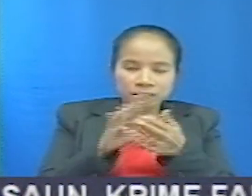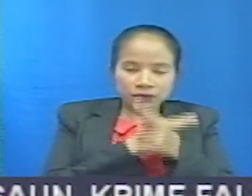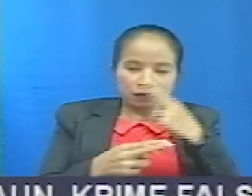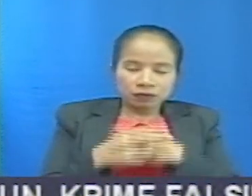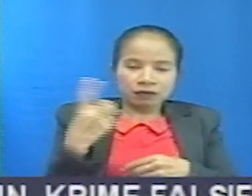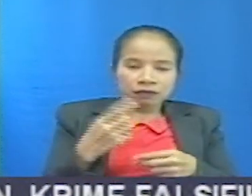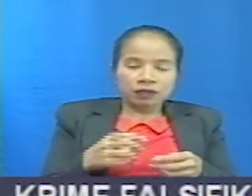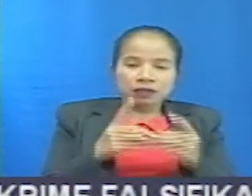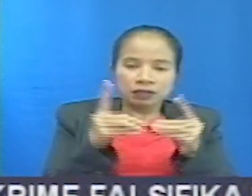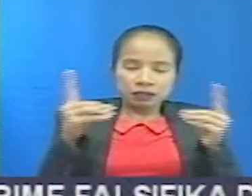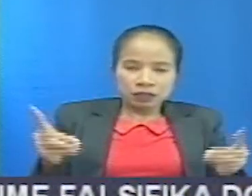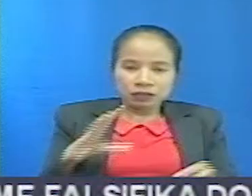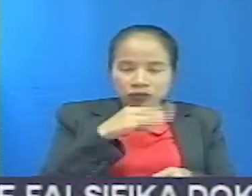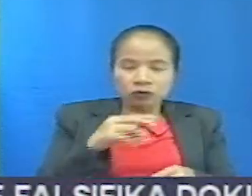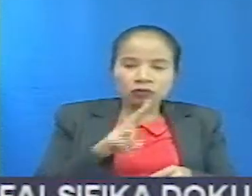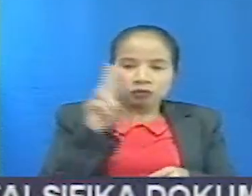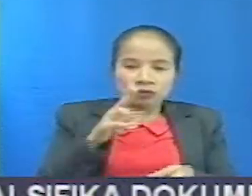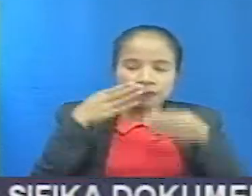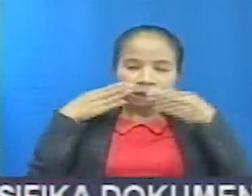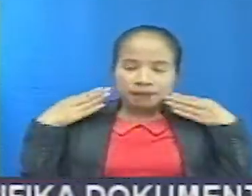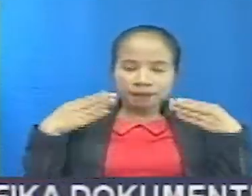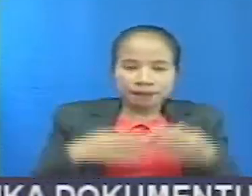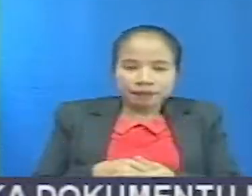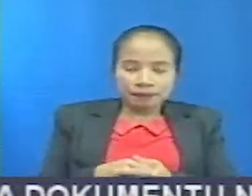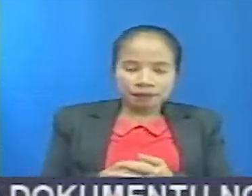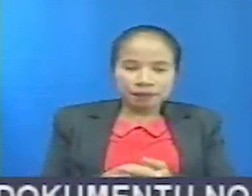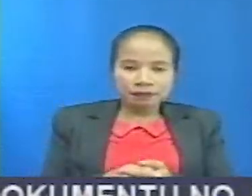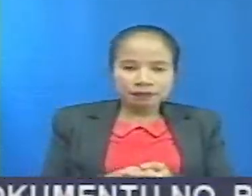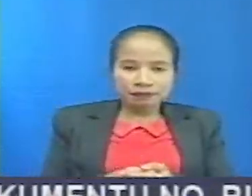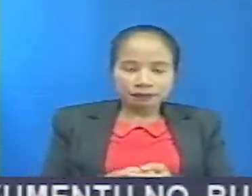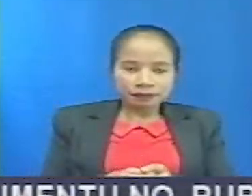não usa máscara. João Guterres, Zulio de Jesus, ba RTTL.